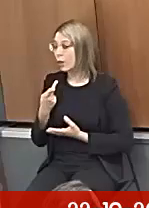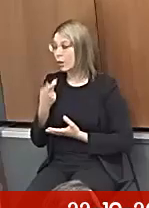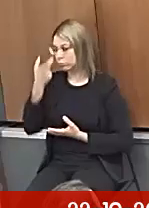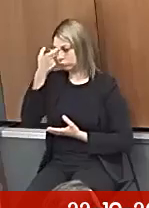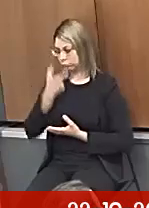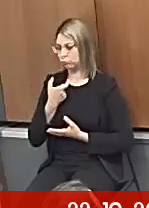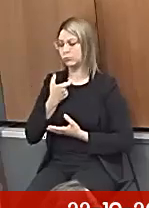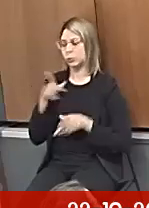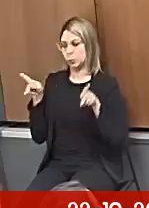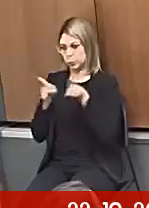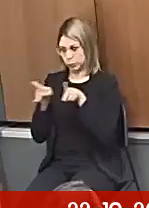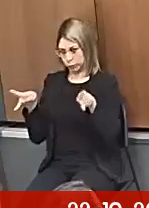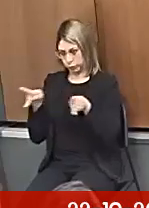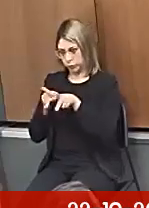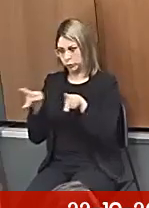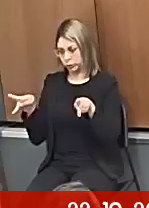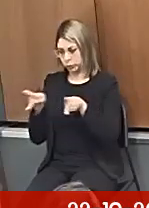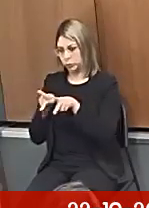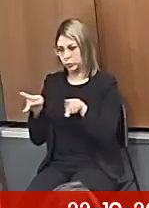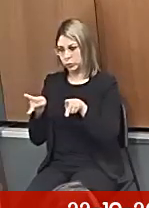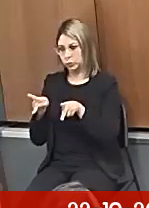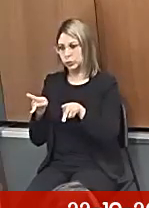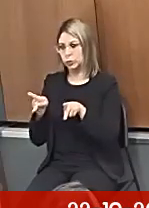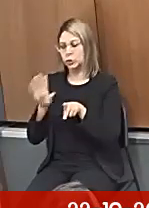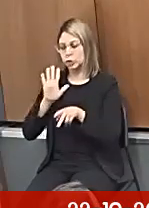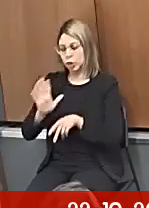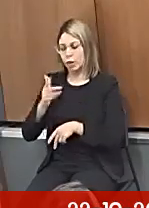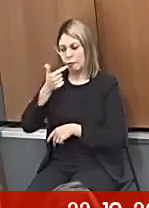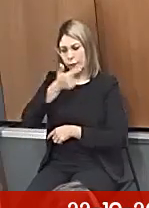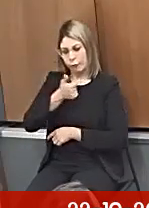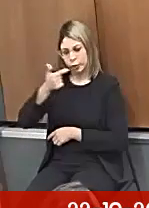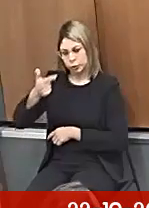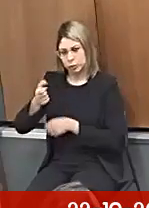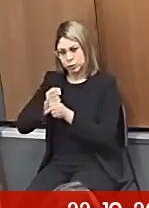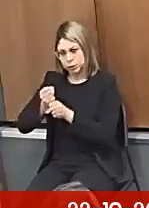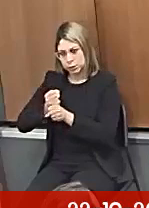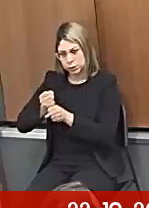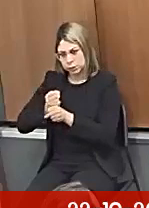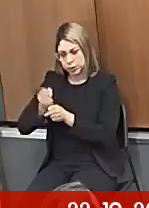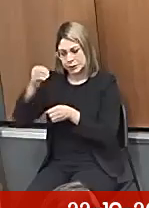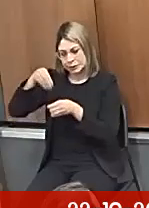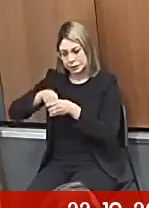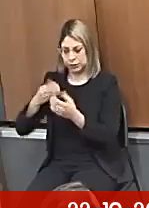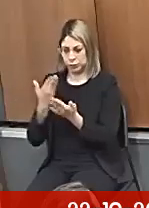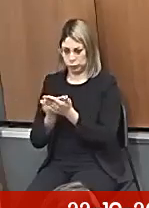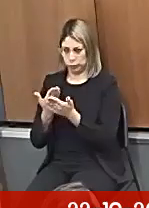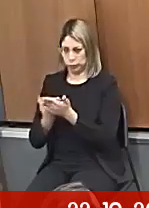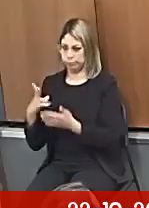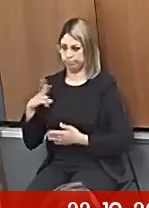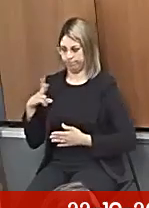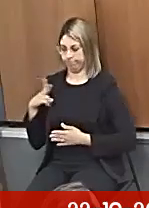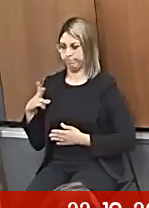como professor de 22 anos de escolas particulares.